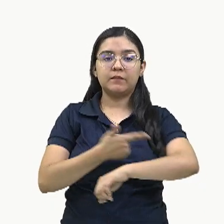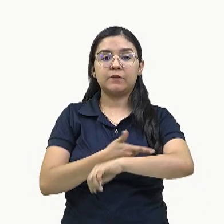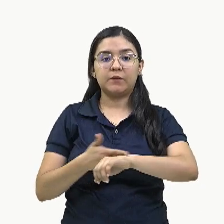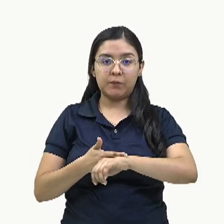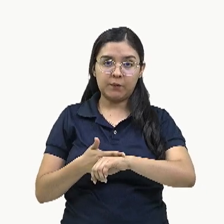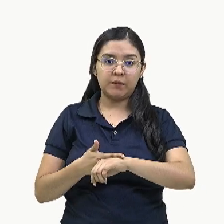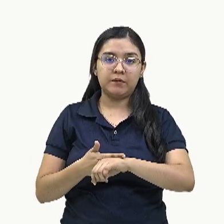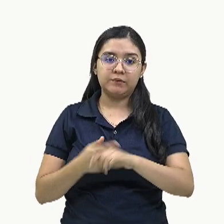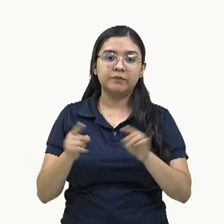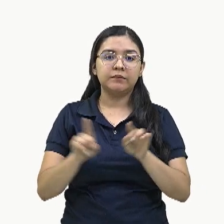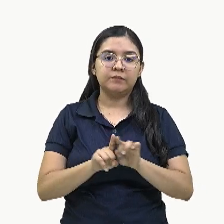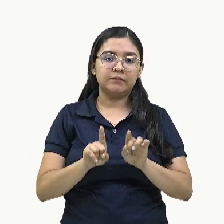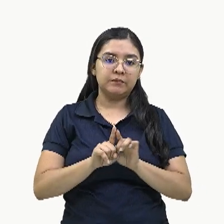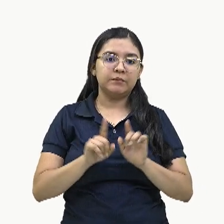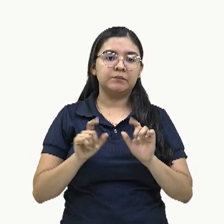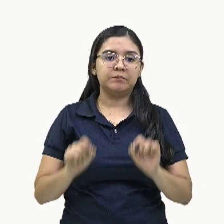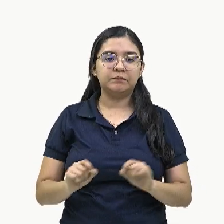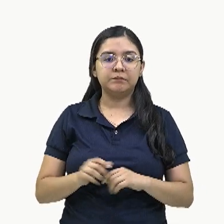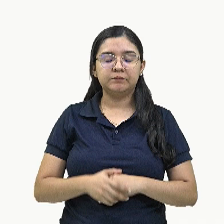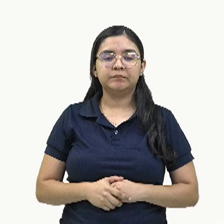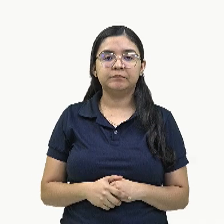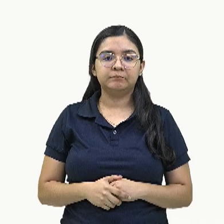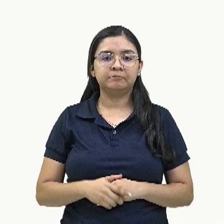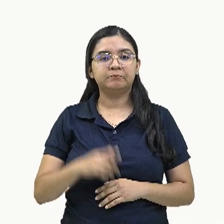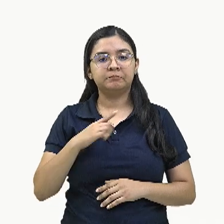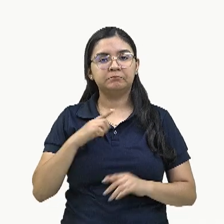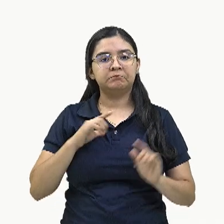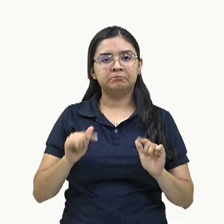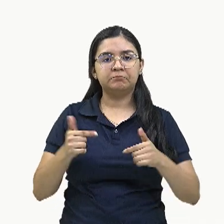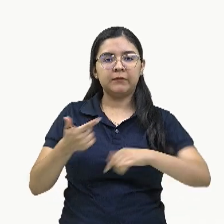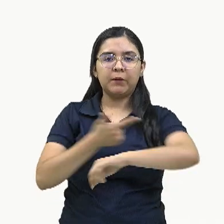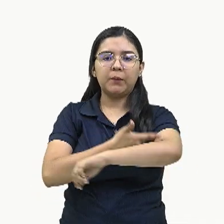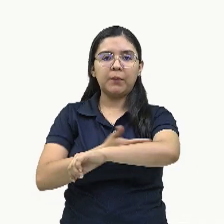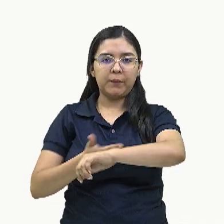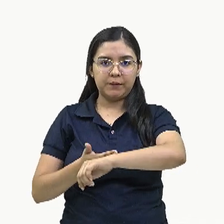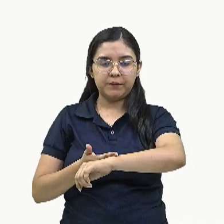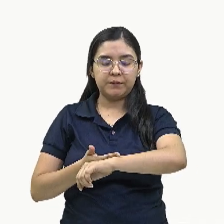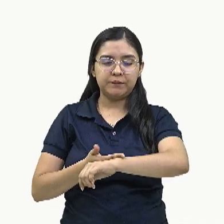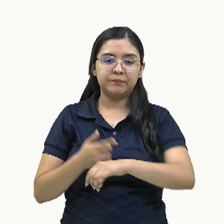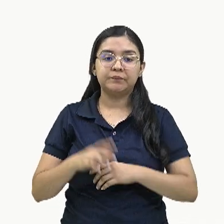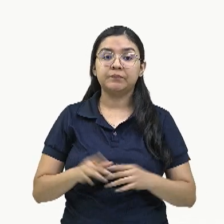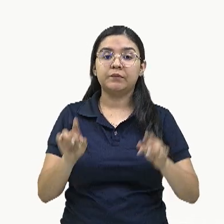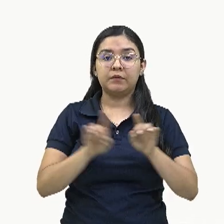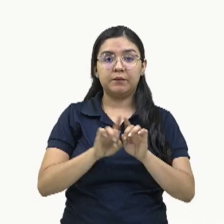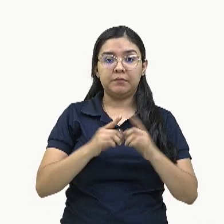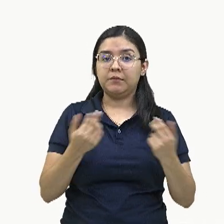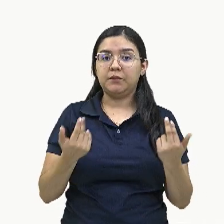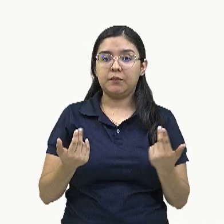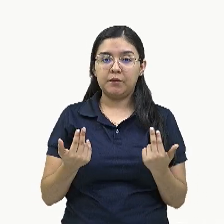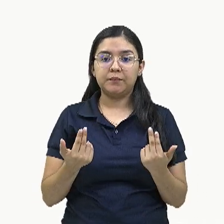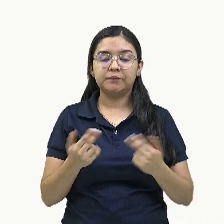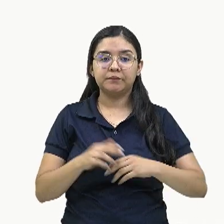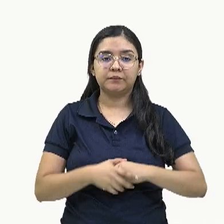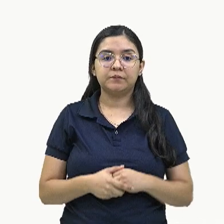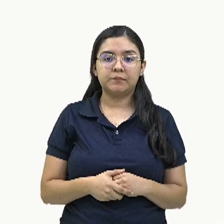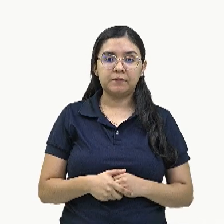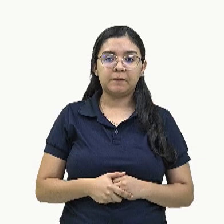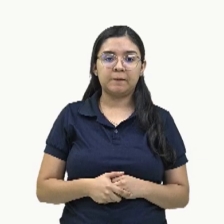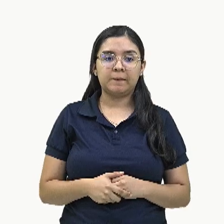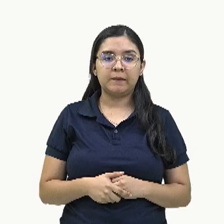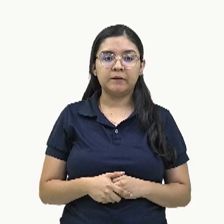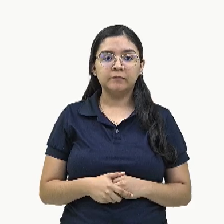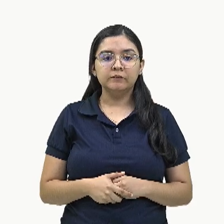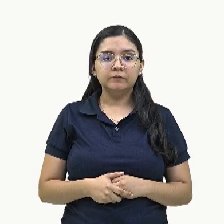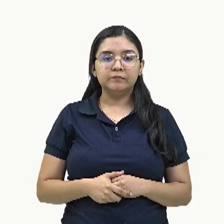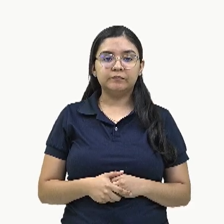polite. Polite é mais educado, mais gentil. A mesma coisa aqui. Give me my jacket. Give